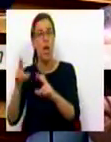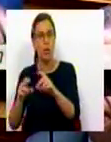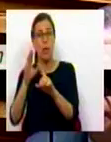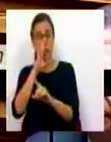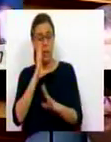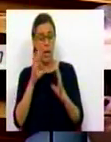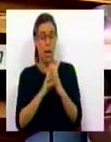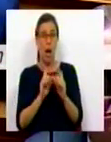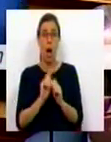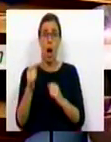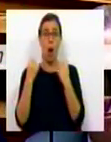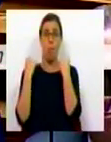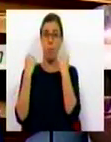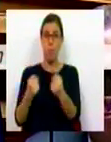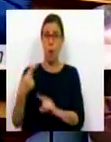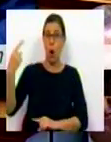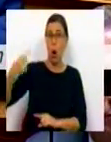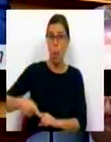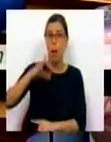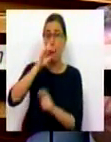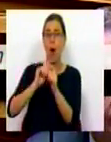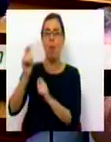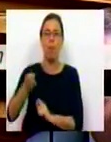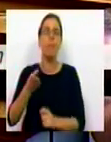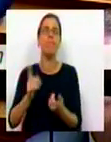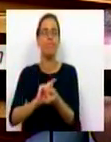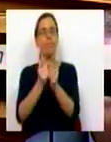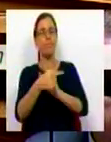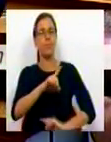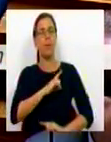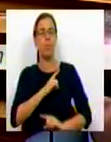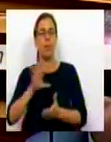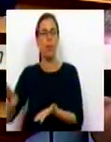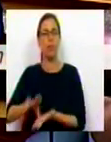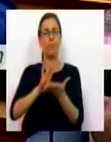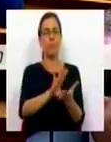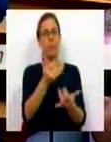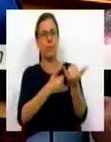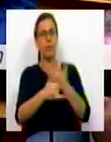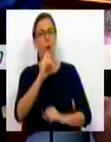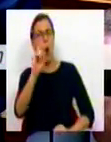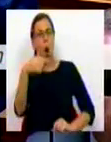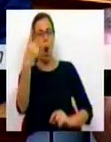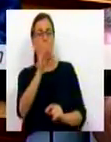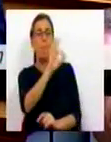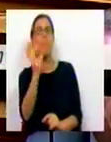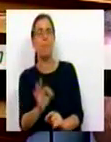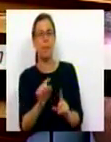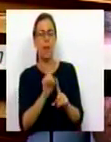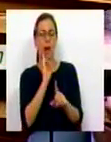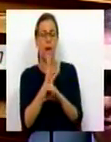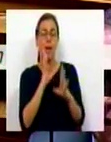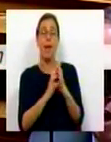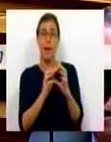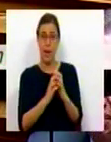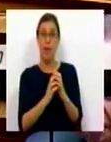se a Caixa não conseguisse pagar essas obrigações ao Estado, seria um privado a entrar nesse lugar para assumir uma porcentagem da Caixa